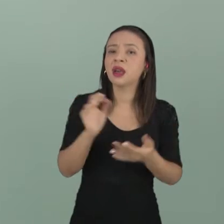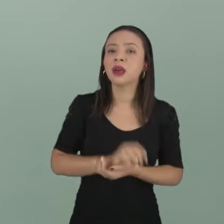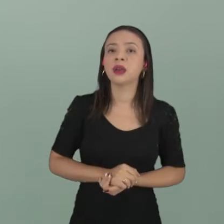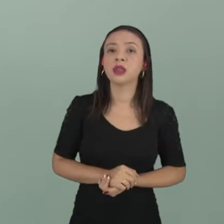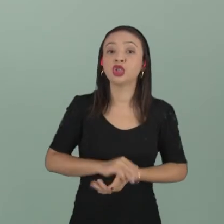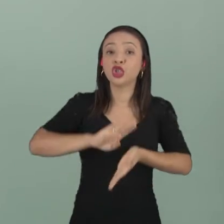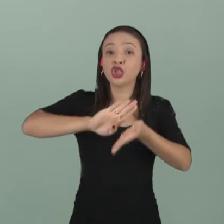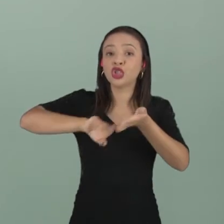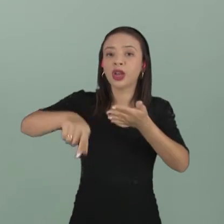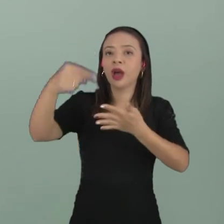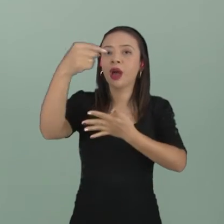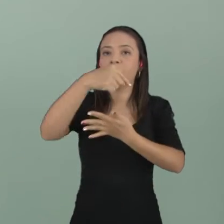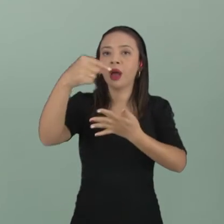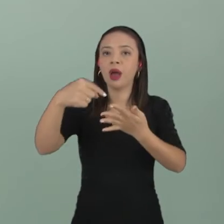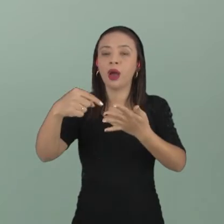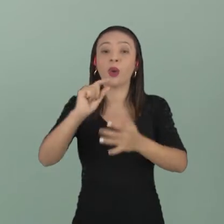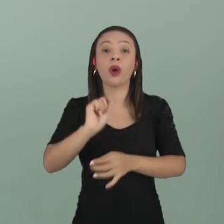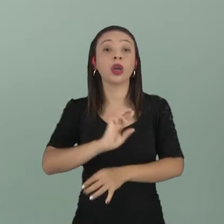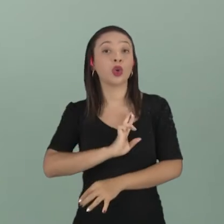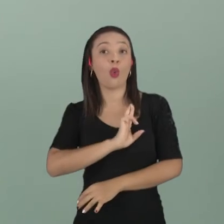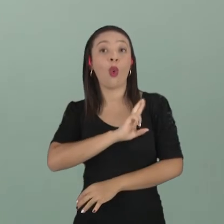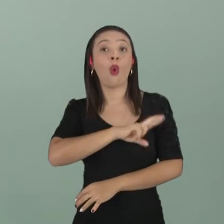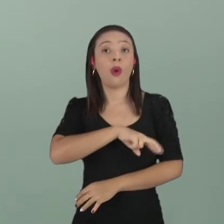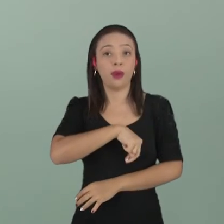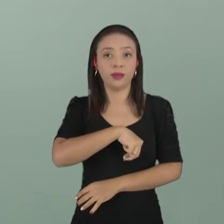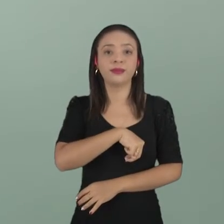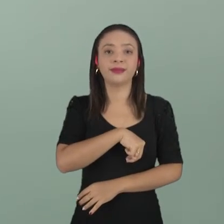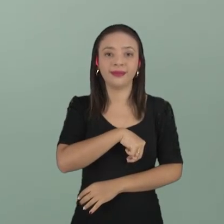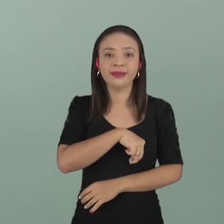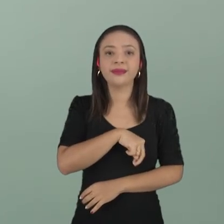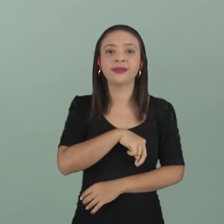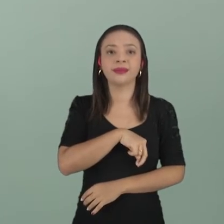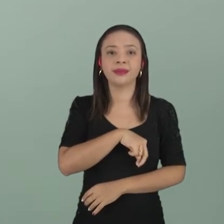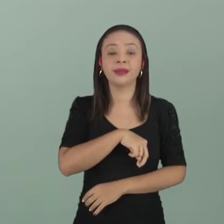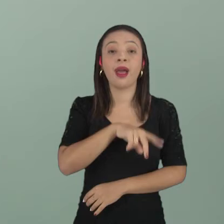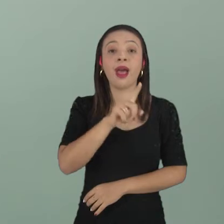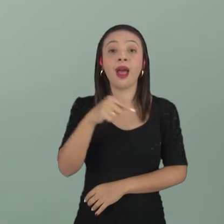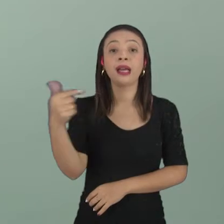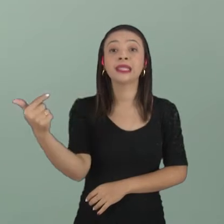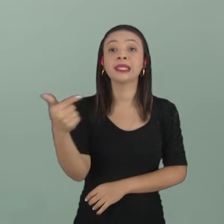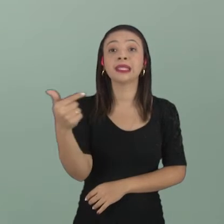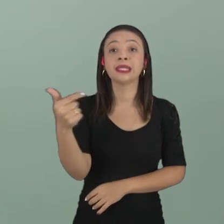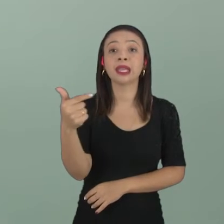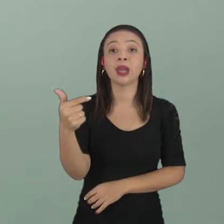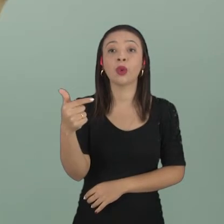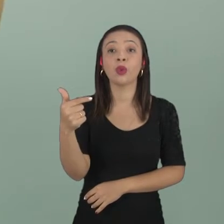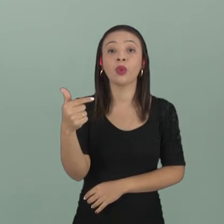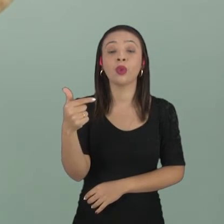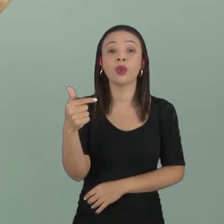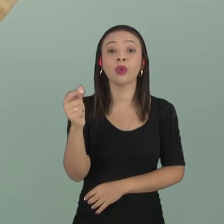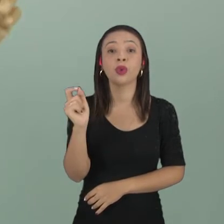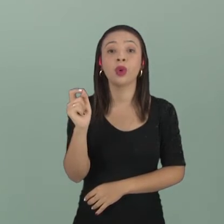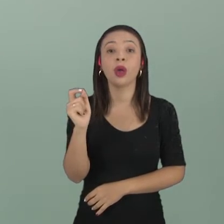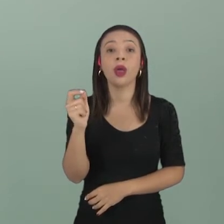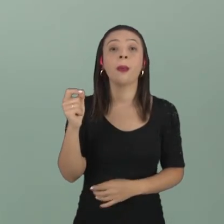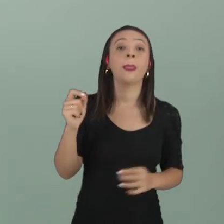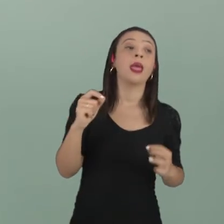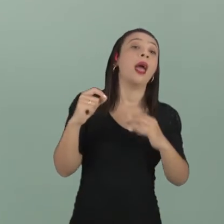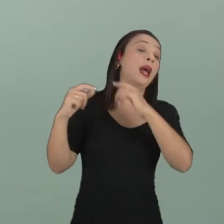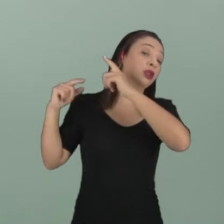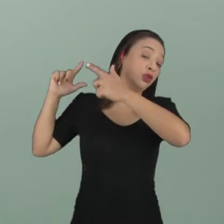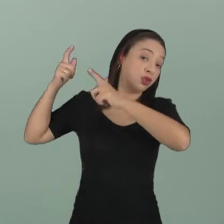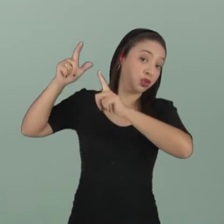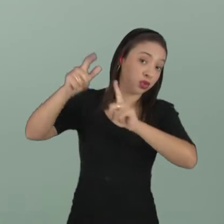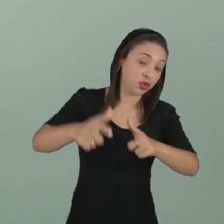o operador, que o romantismo é a segunda geração modernista. Nós estaríamos colocando